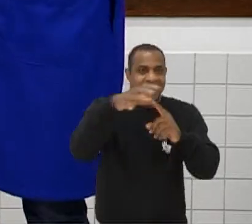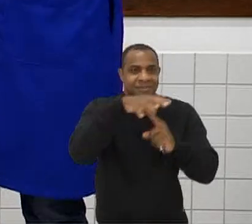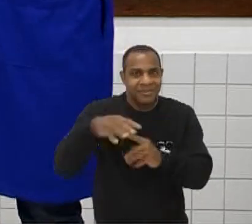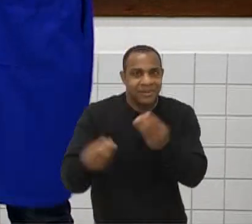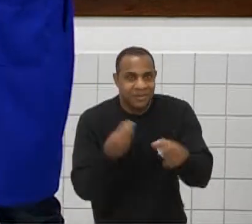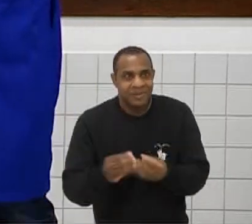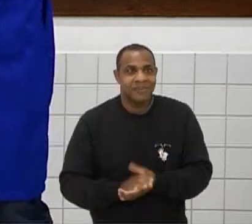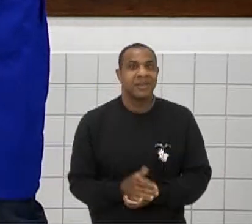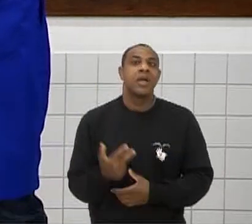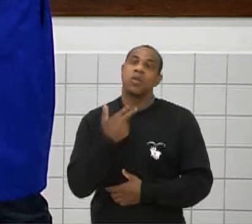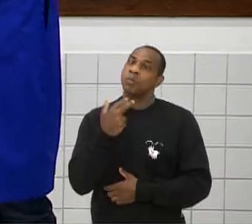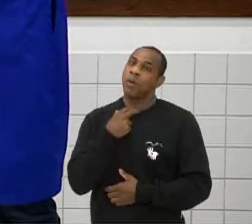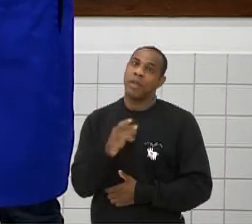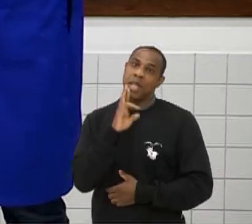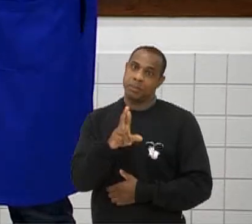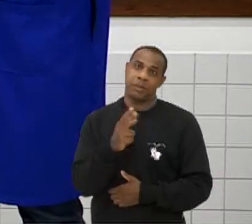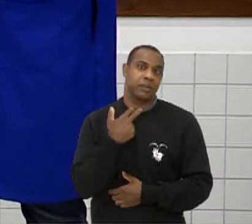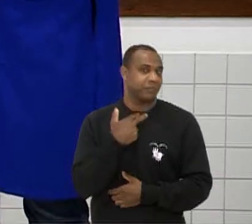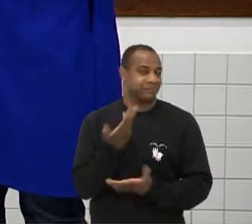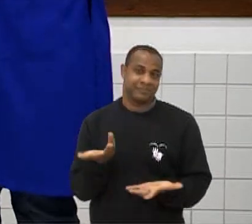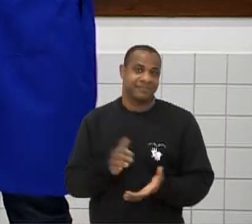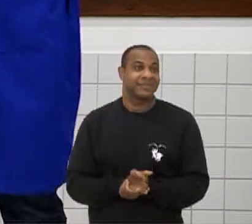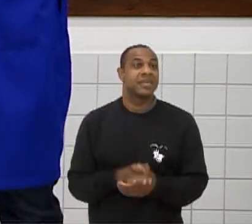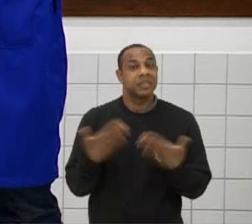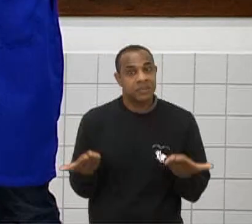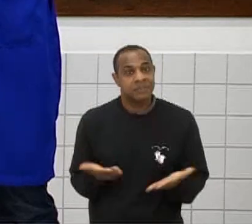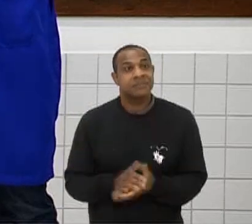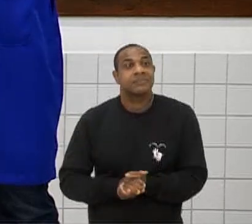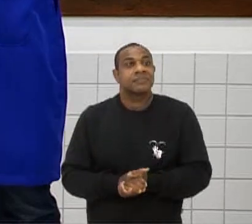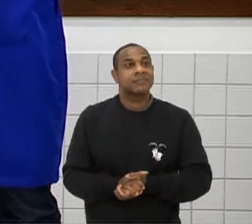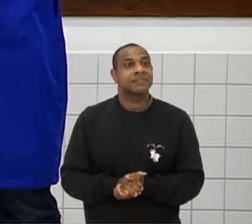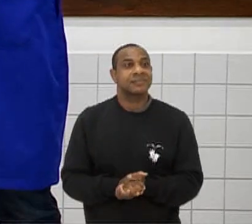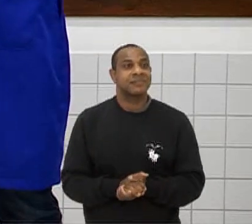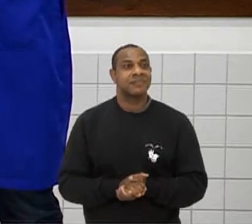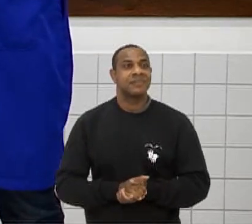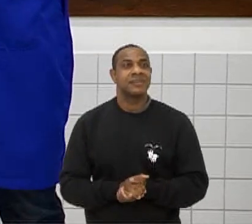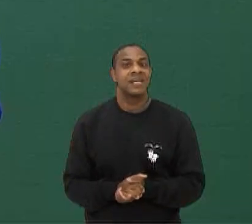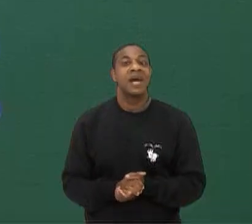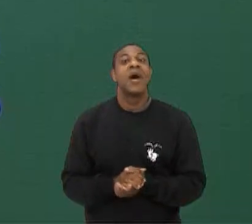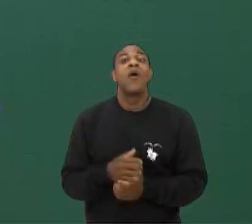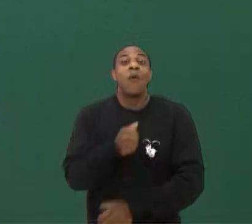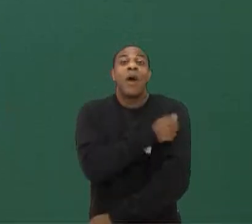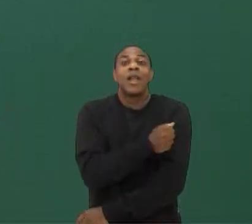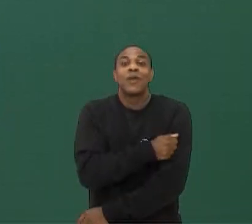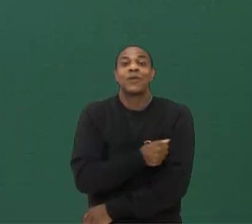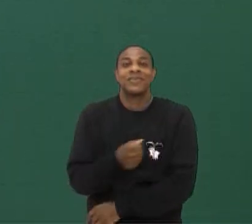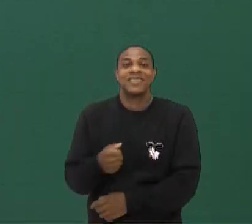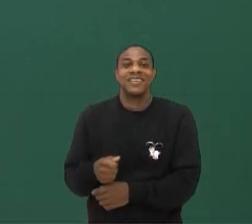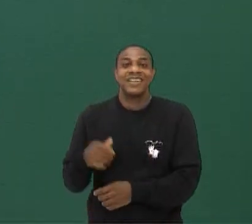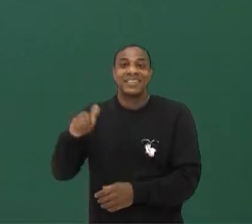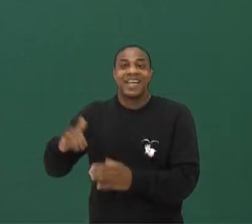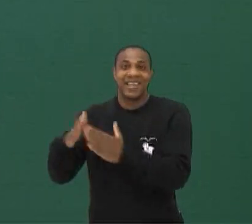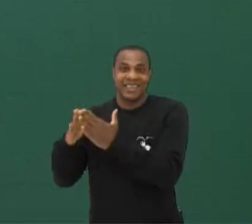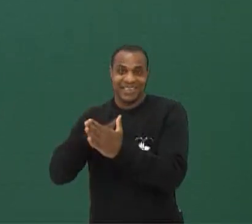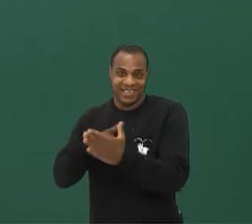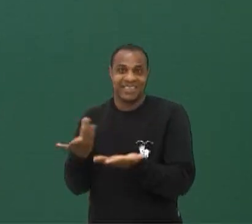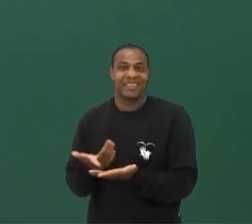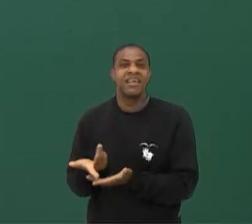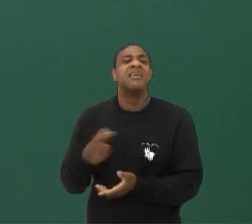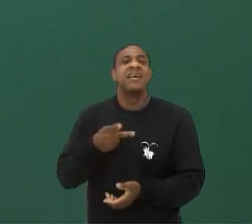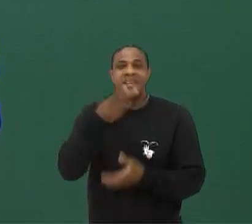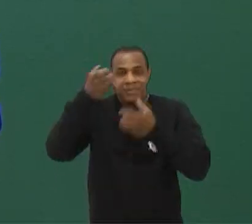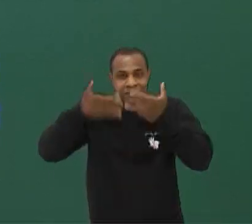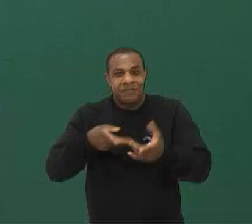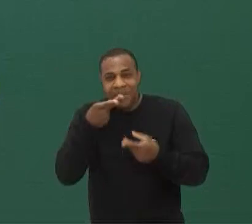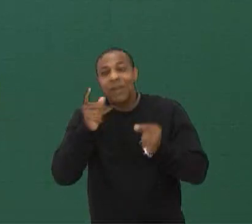podemos dar resposta antes de terminar o quiz. Ainda, o aluno de quarentena falou que adora as aulas do professor Rodrigo, que